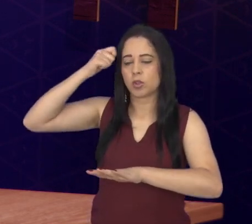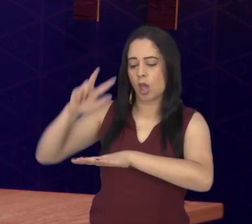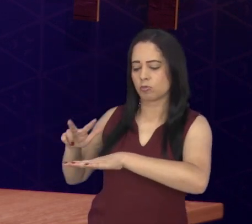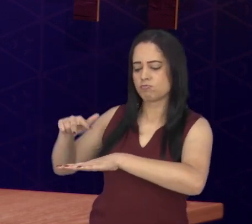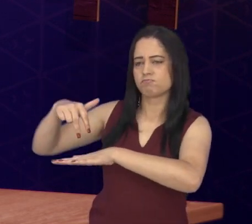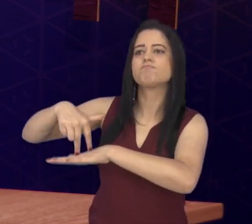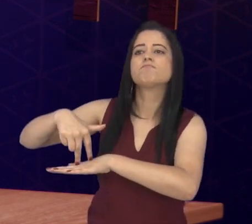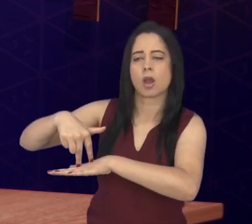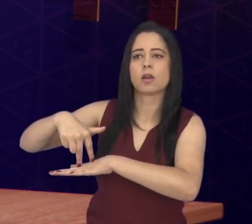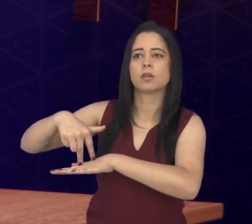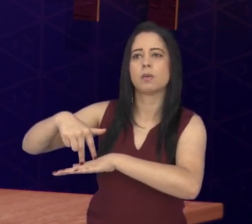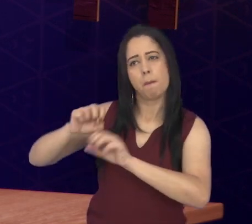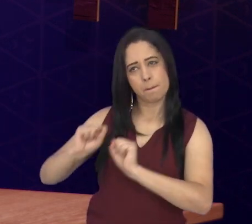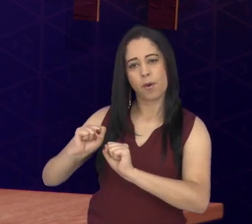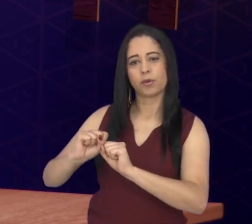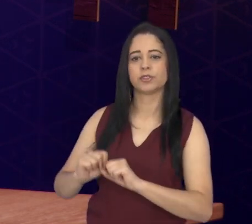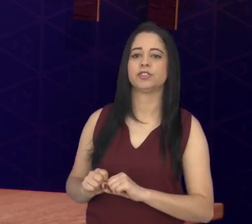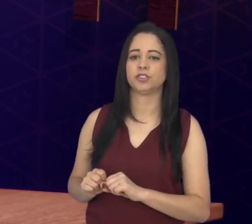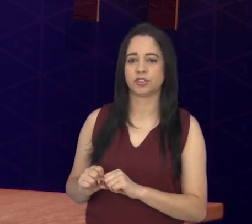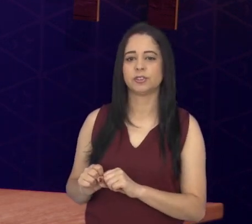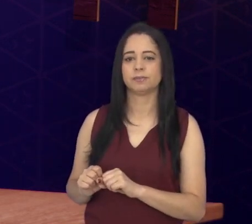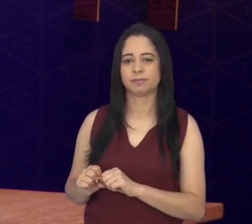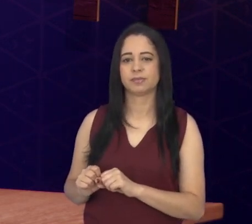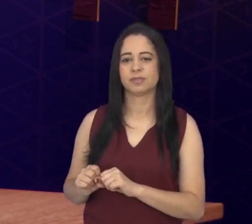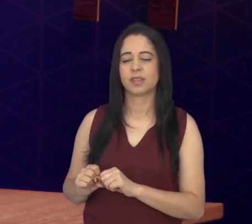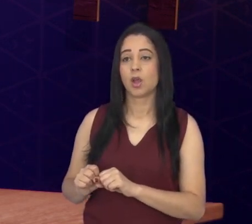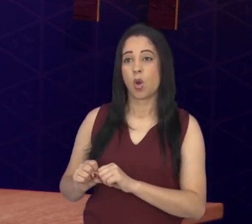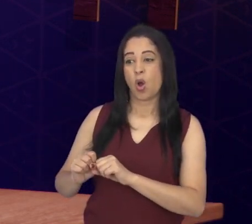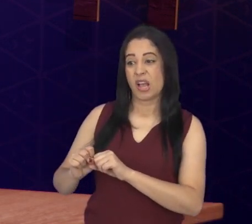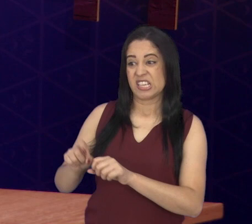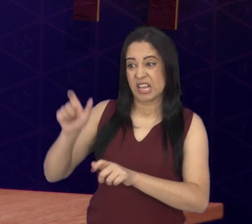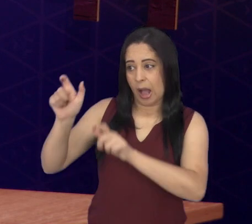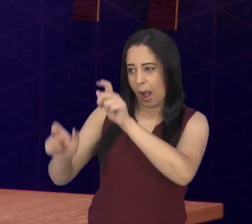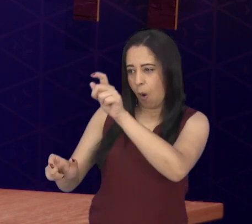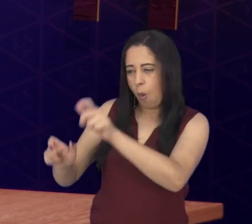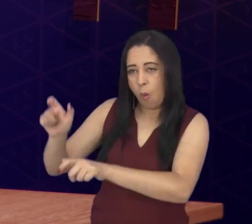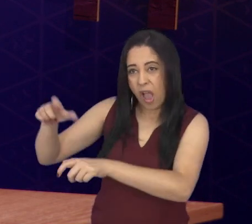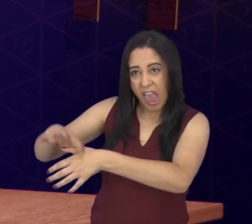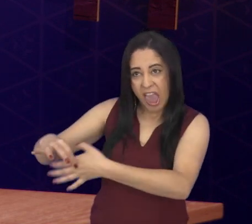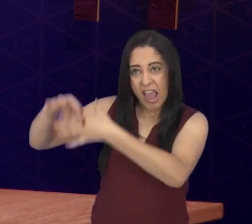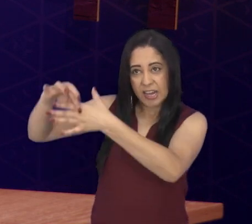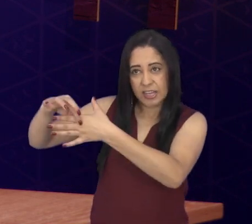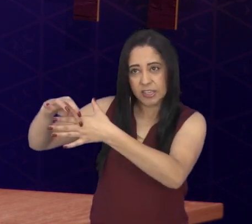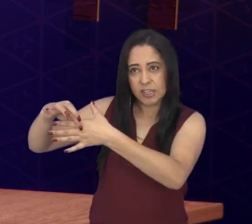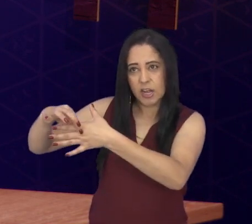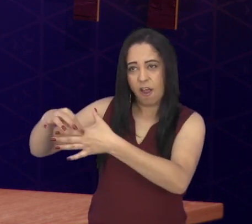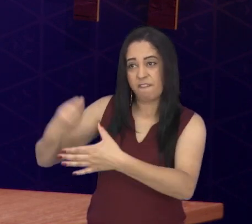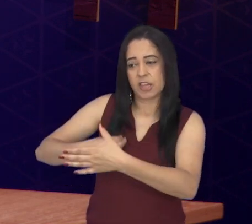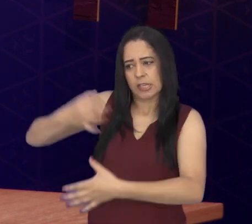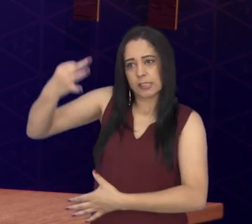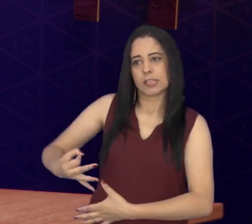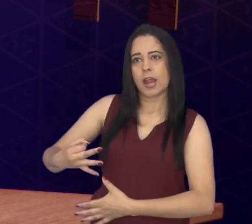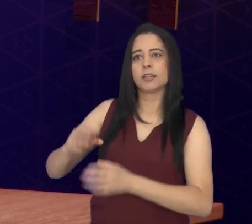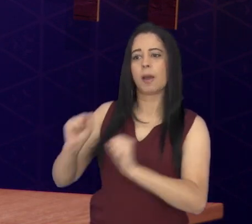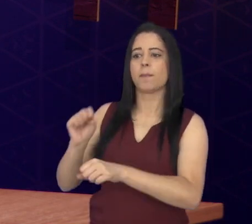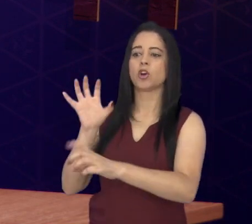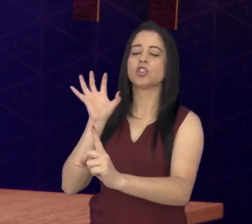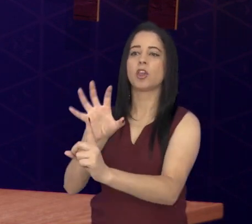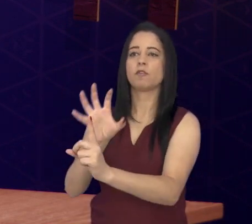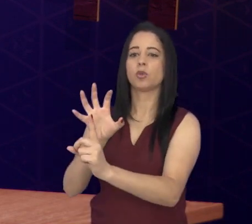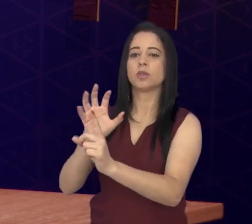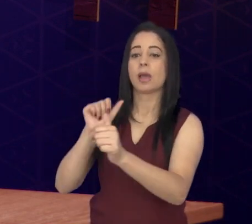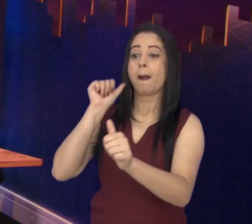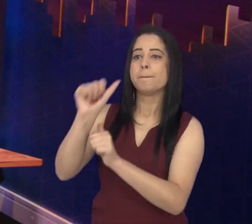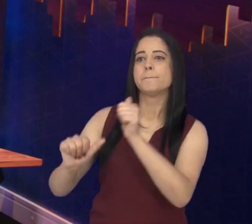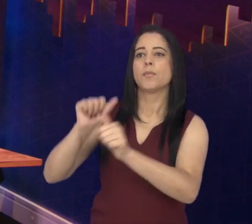consegue espaço e boa vontade, um líder ele pode realmente mudar a história, não só da nação, mas